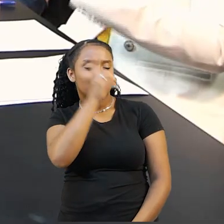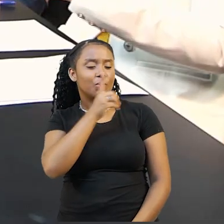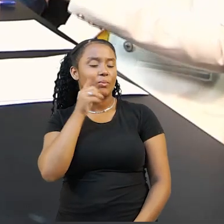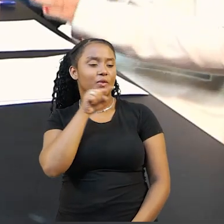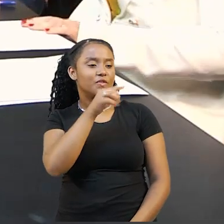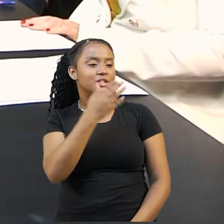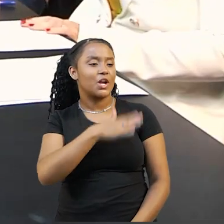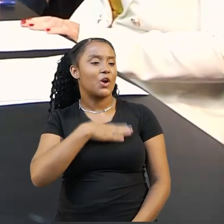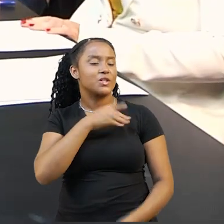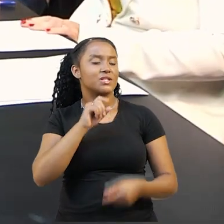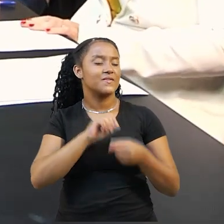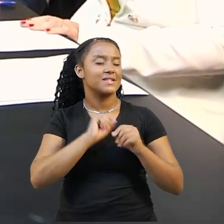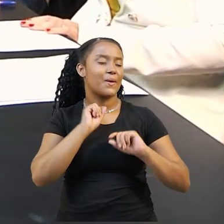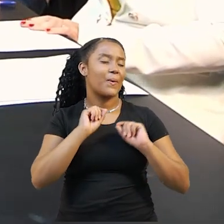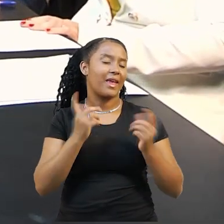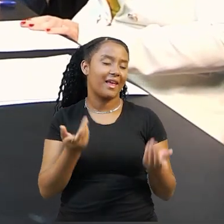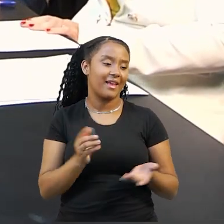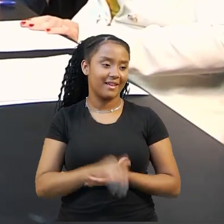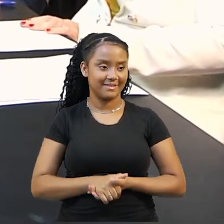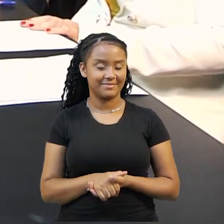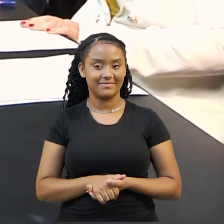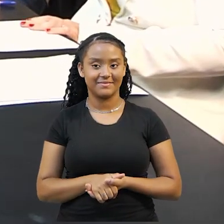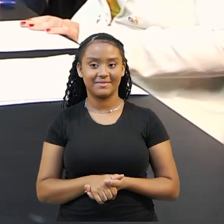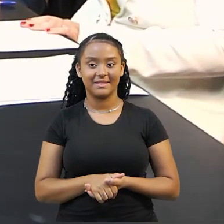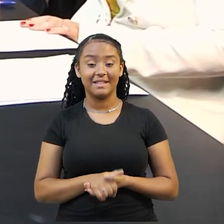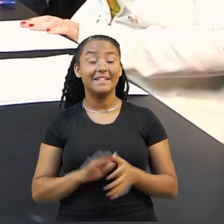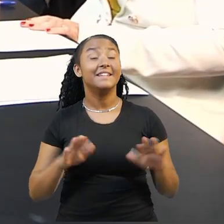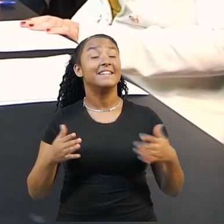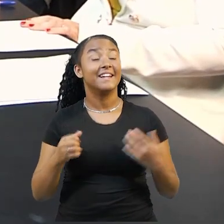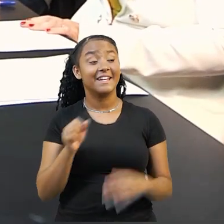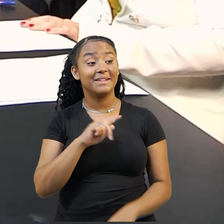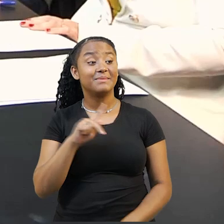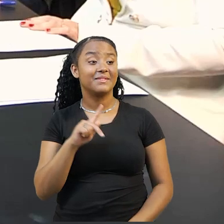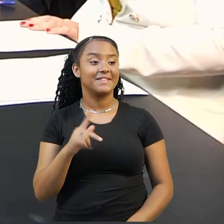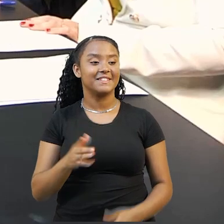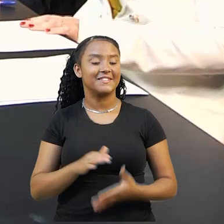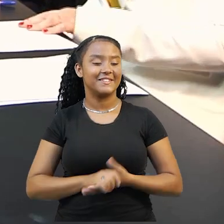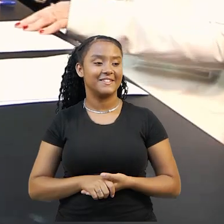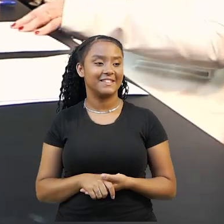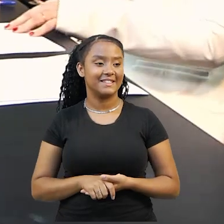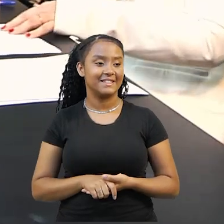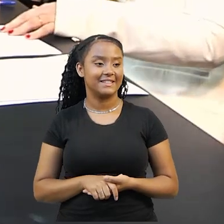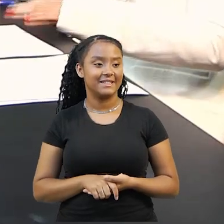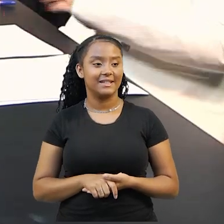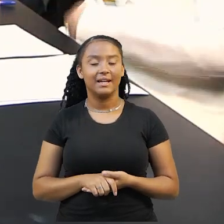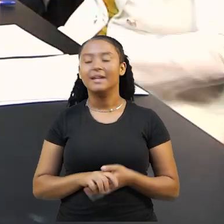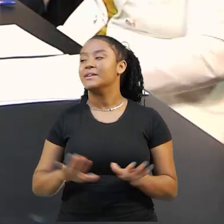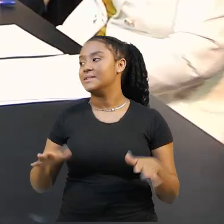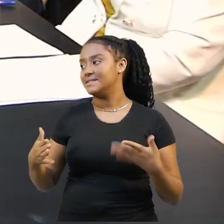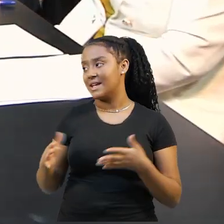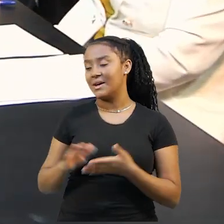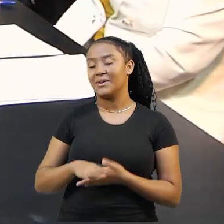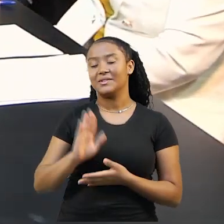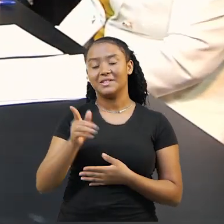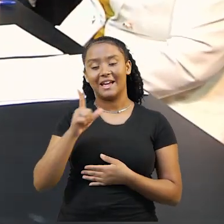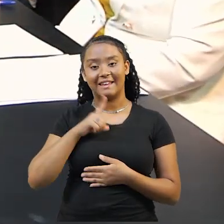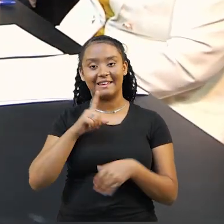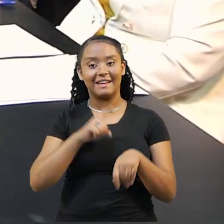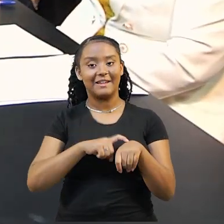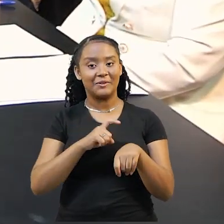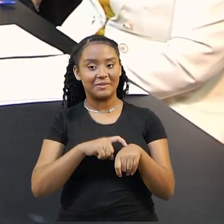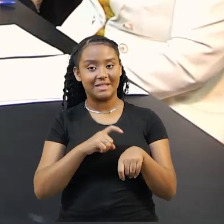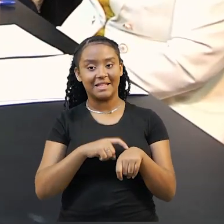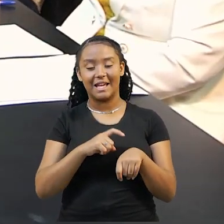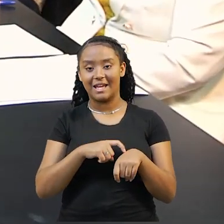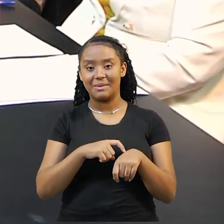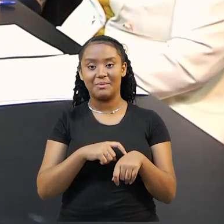de fazer nas horas de folga. E aí, professora? Bom, eu já tenho um tempinho que eu não